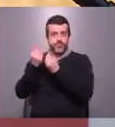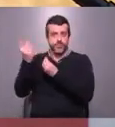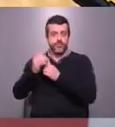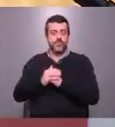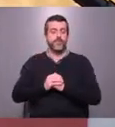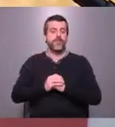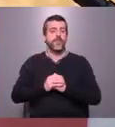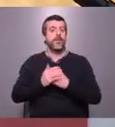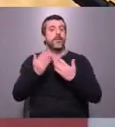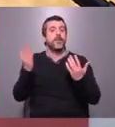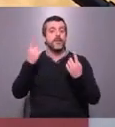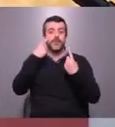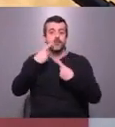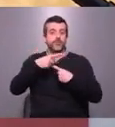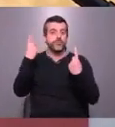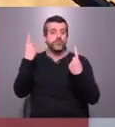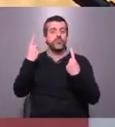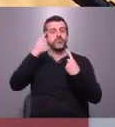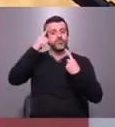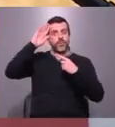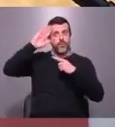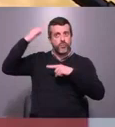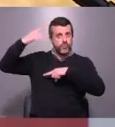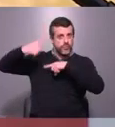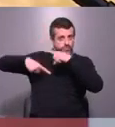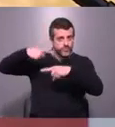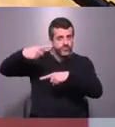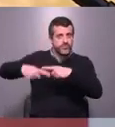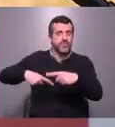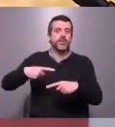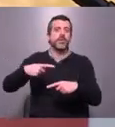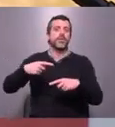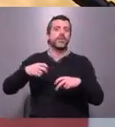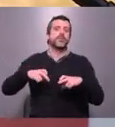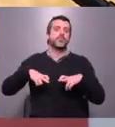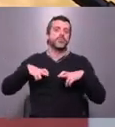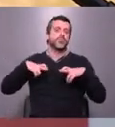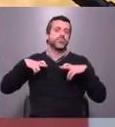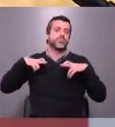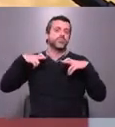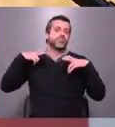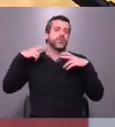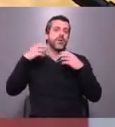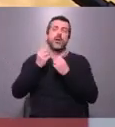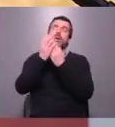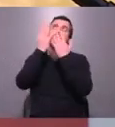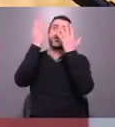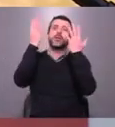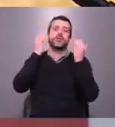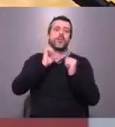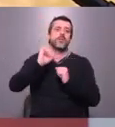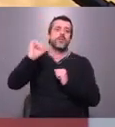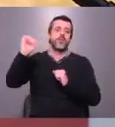Assim, quis mostrar aos séculos futuros a abundante riqueza da Sua graça e da